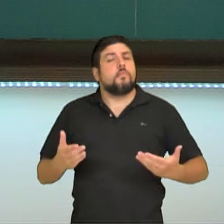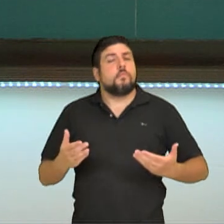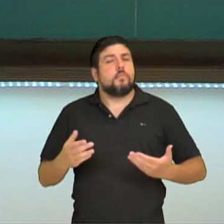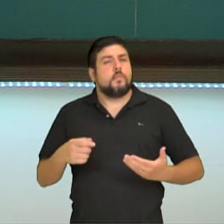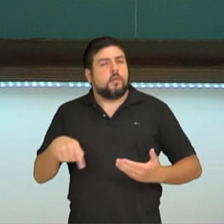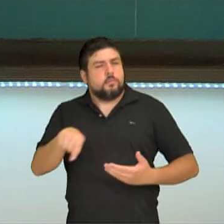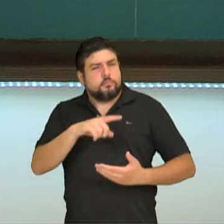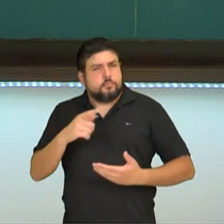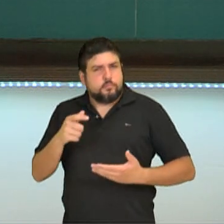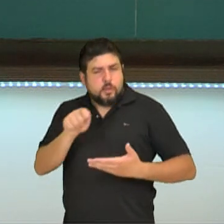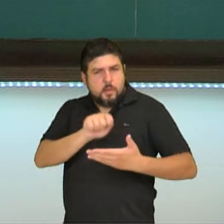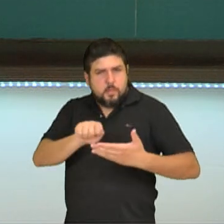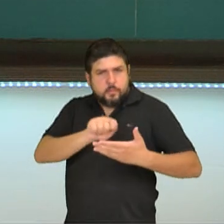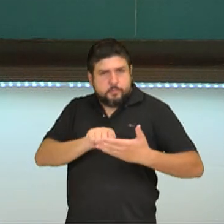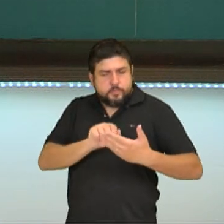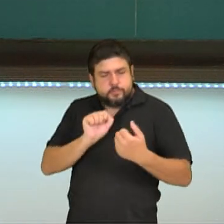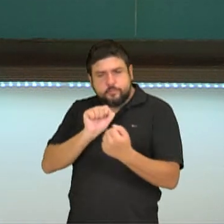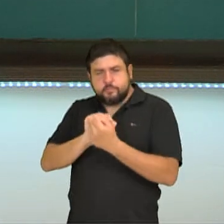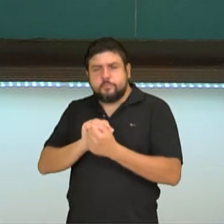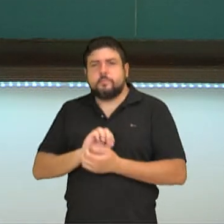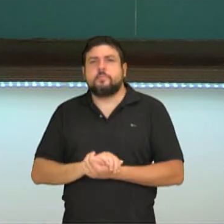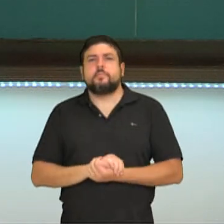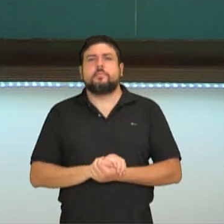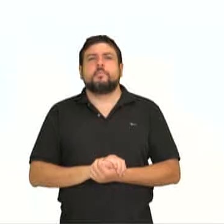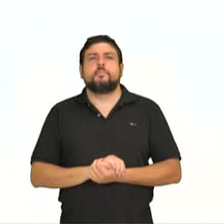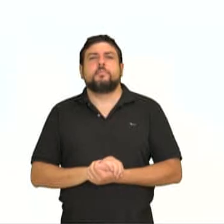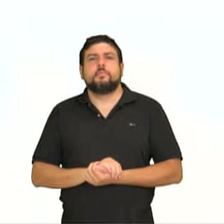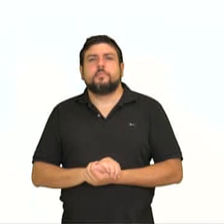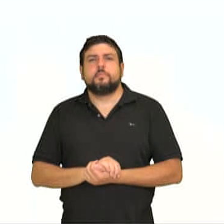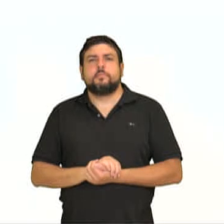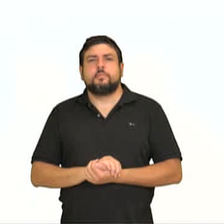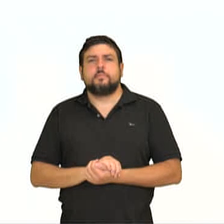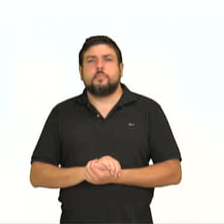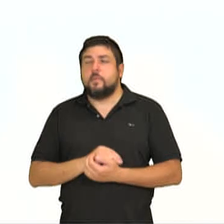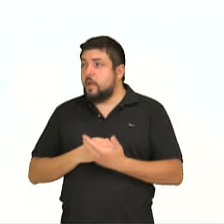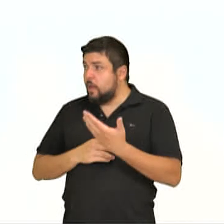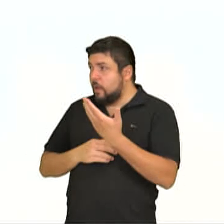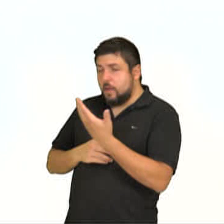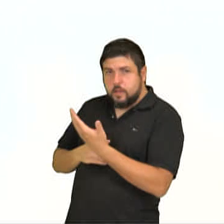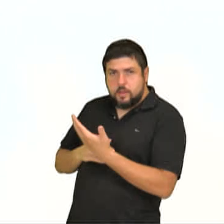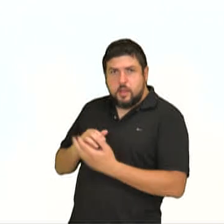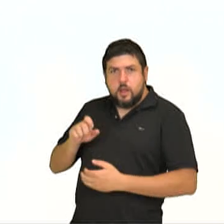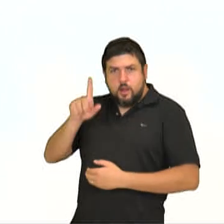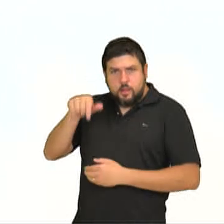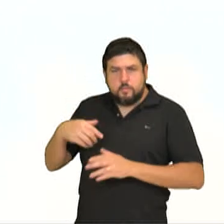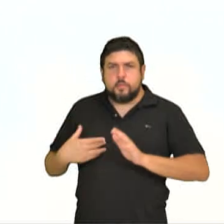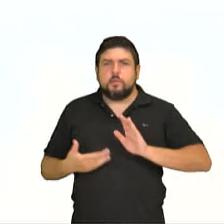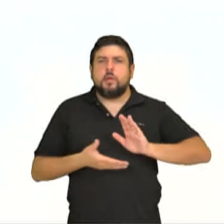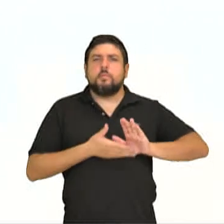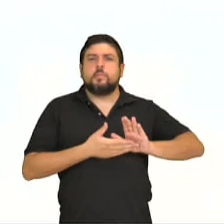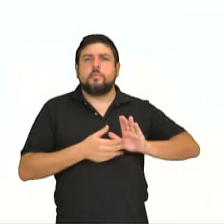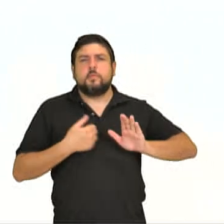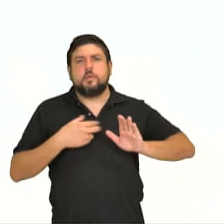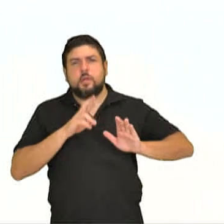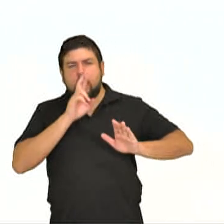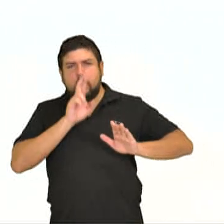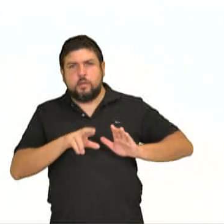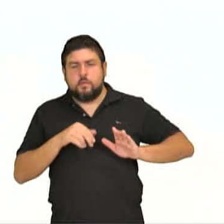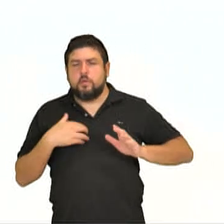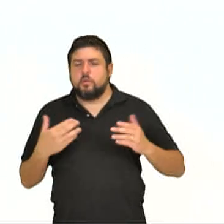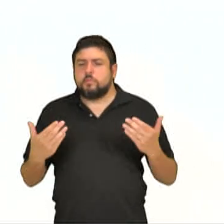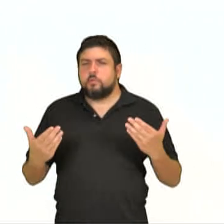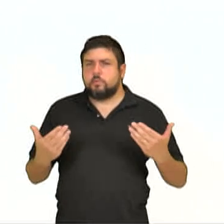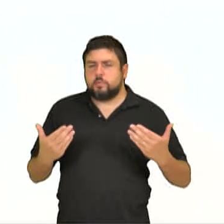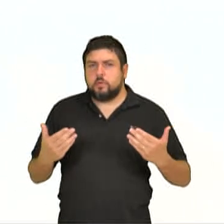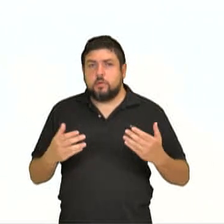Conseguiu resolver? Vamos resolver junto então? Aqui o professor trouxe alguns parâmetros, algumas comparações, né?